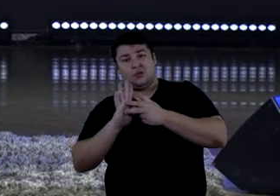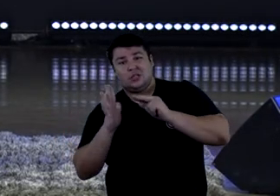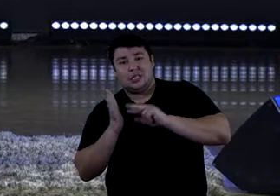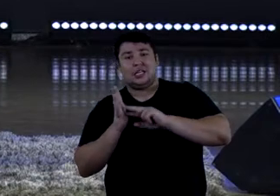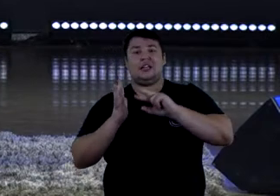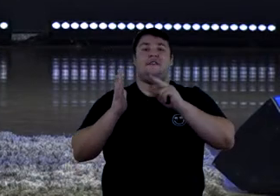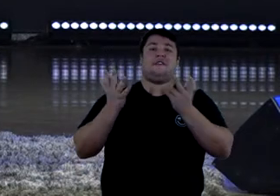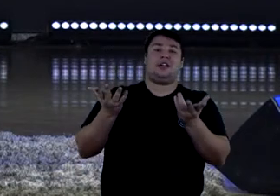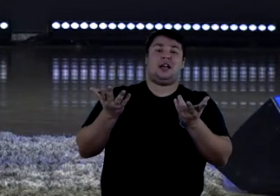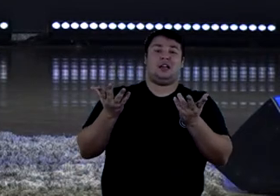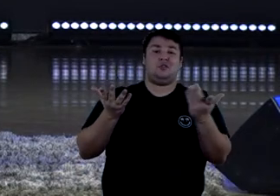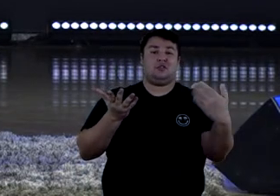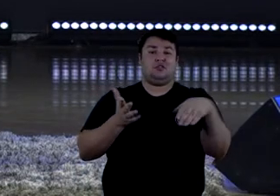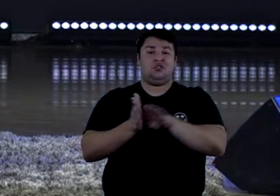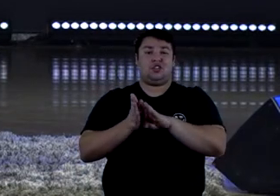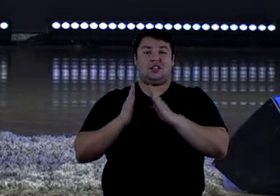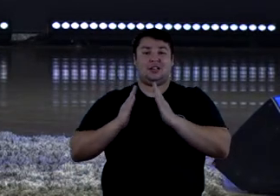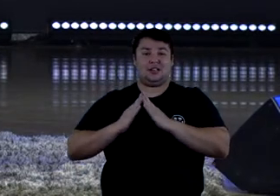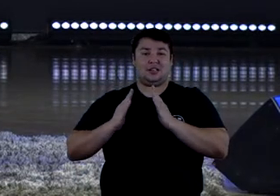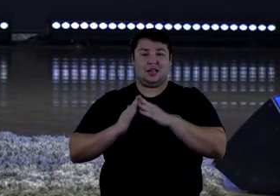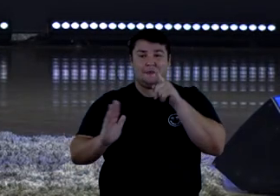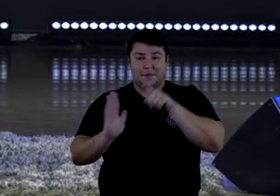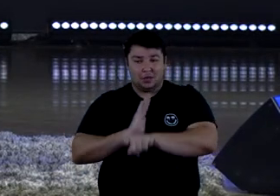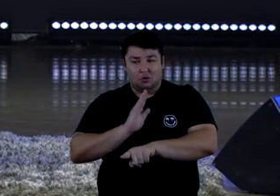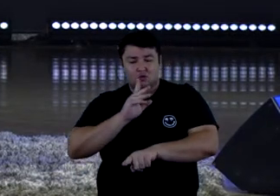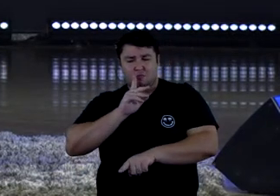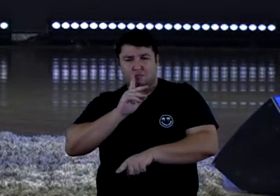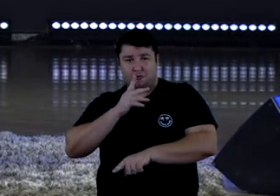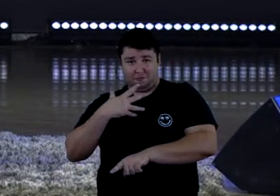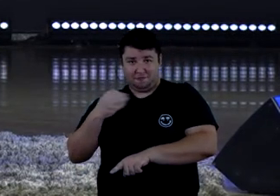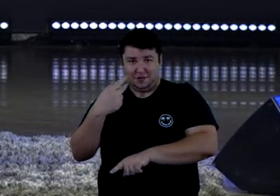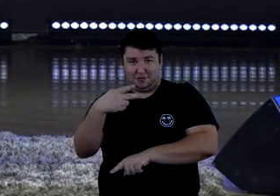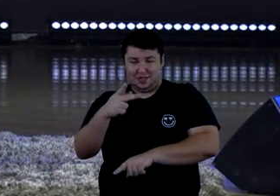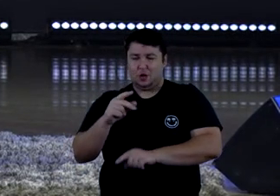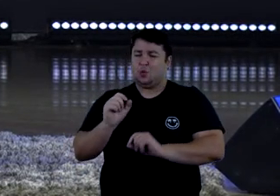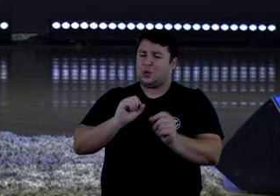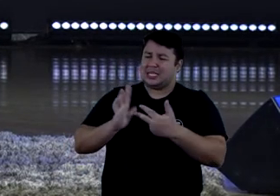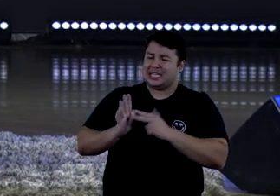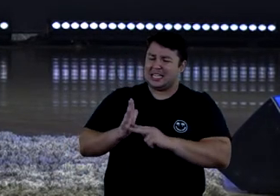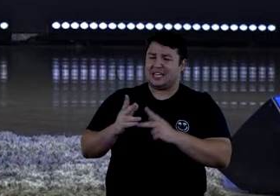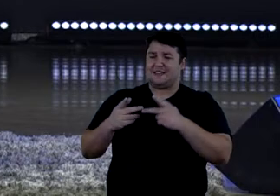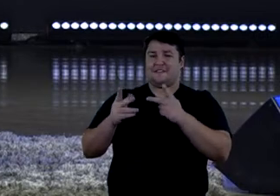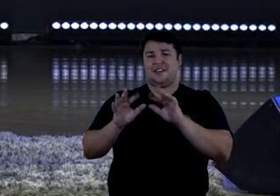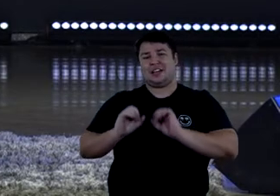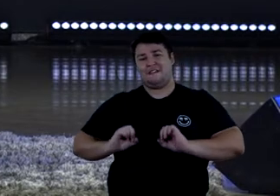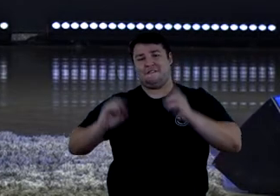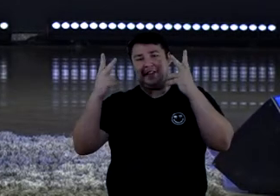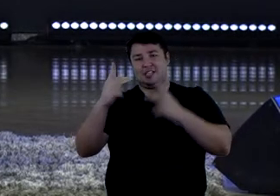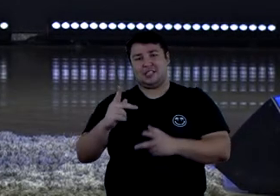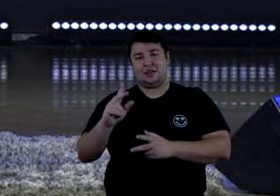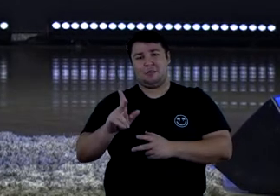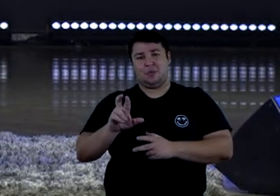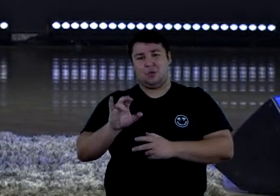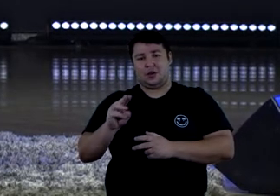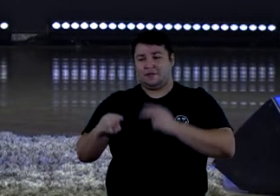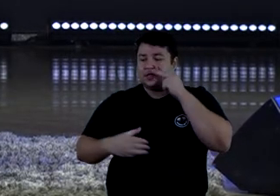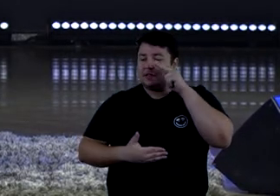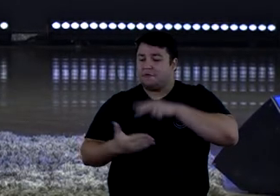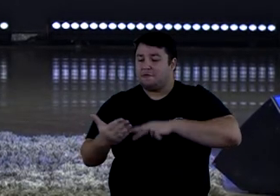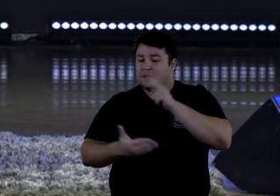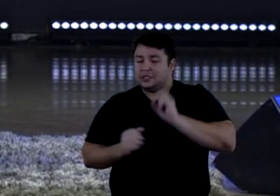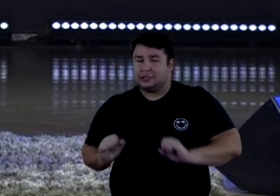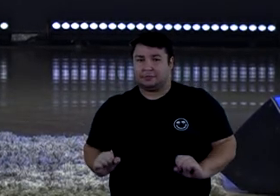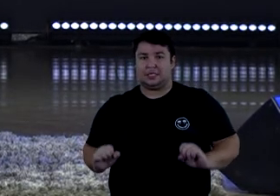se trata. Quando vocês chegarem em suas casas, perguntem: o que é a festa do Purim? Vocês vão ver os seus filhos explicarem a vocês o que